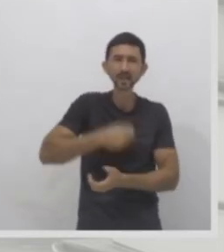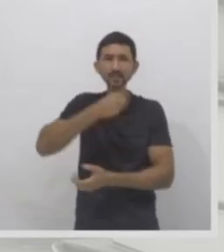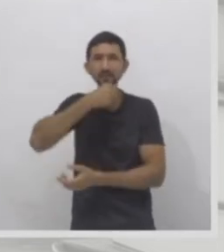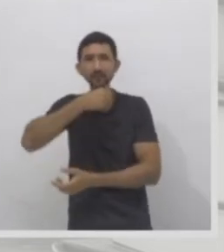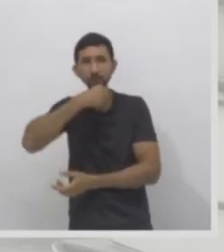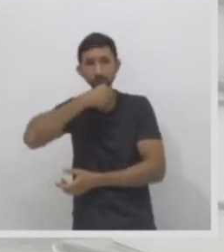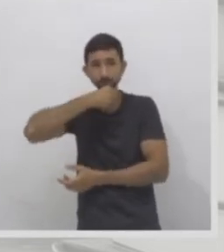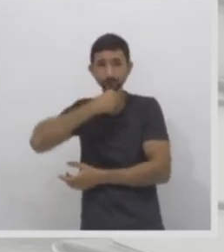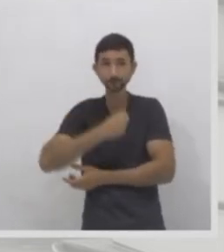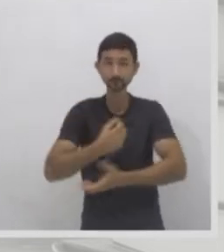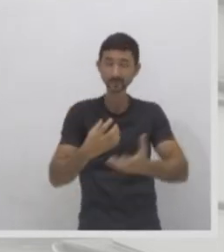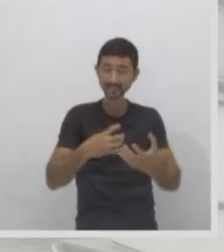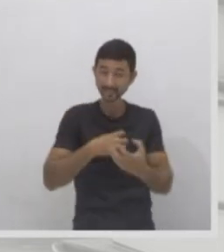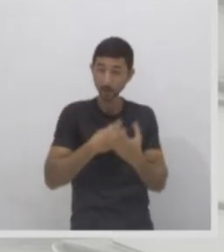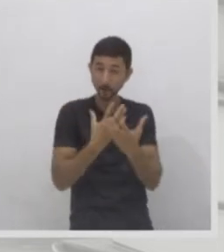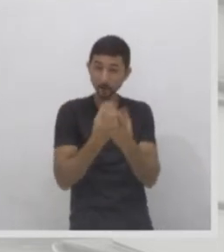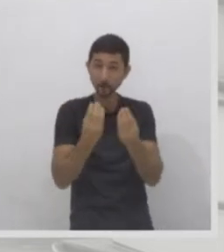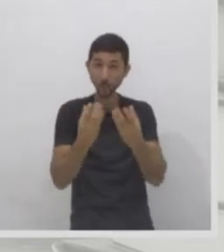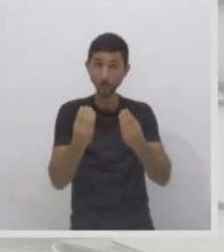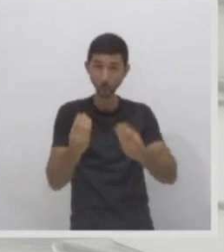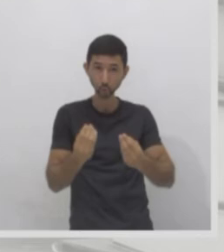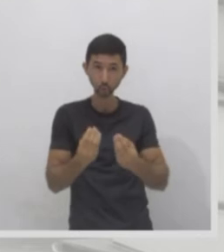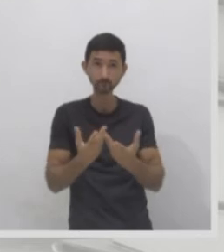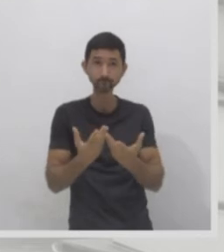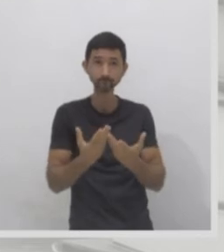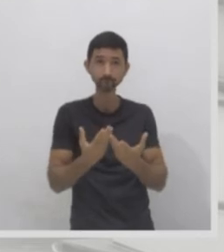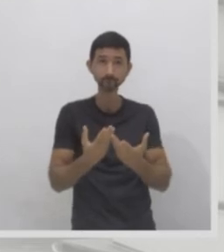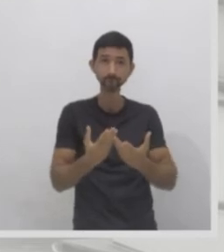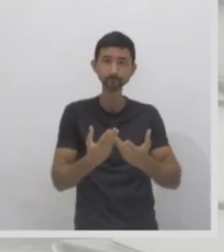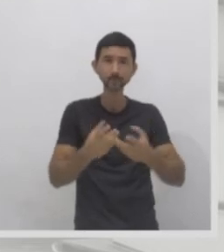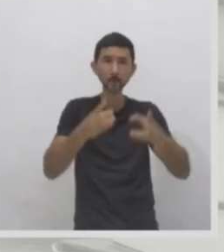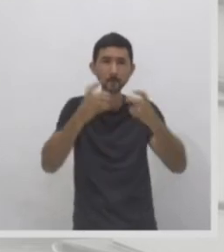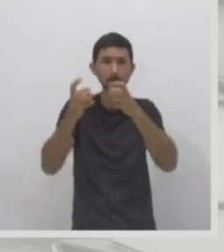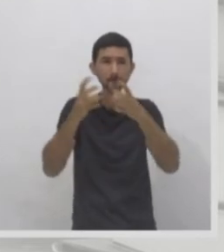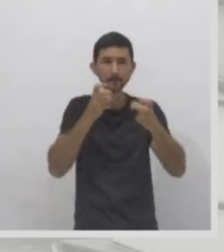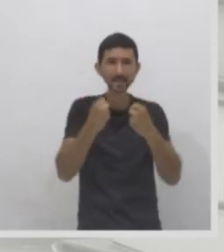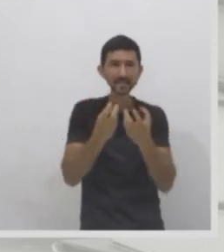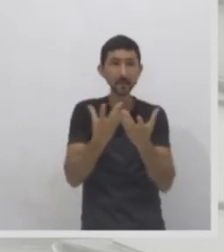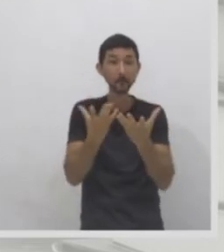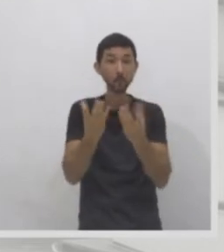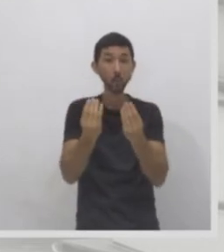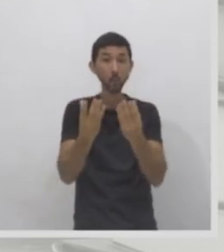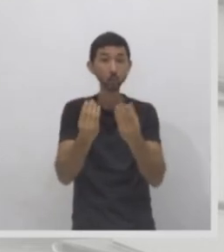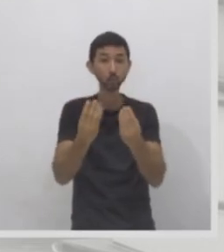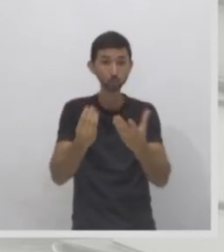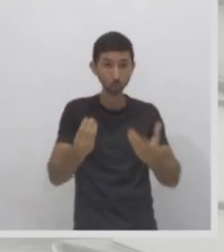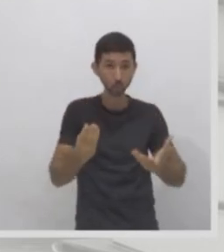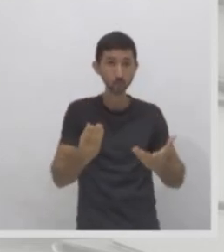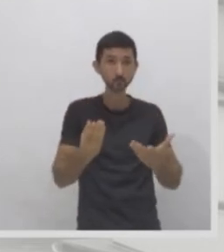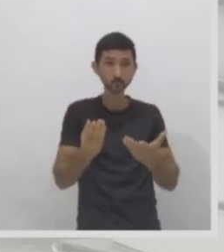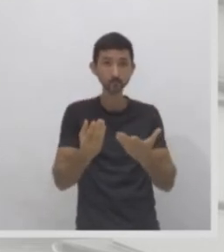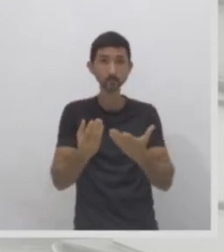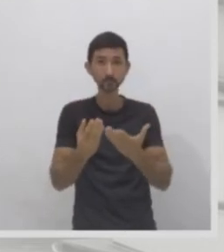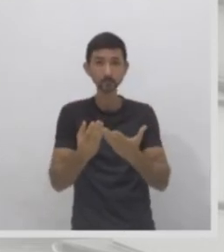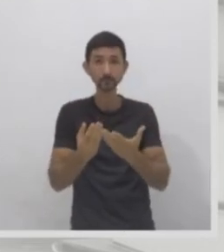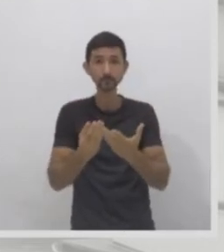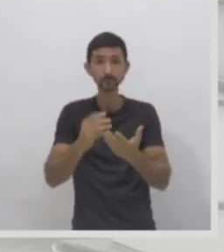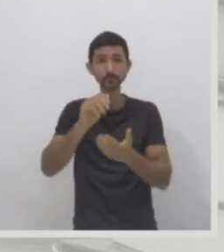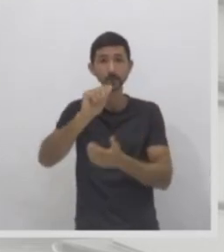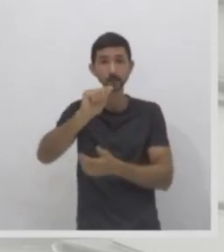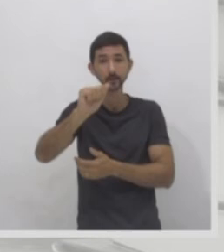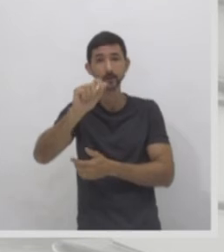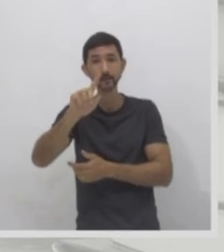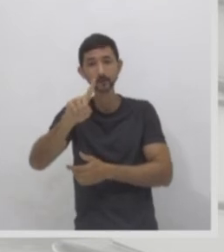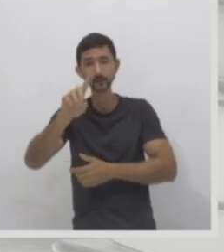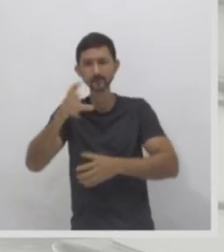frase, e os avós ficaram muito bem. Percebe que o muito, ele nesse caso é um advérbio de